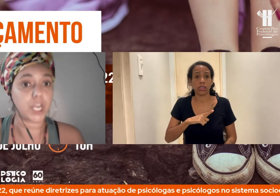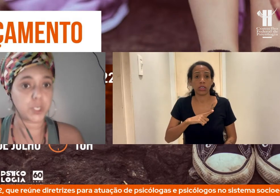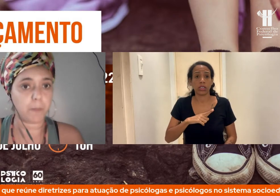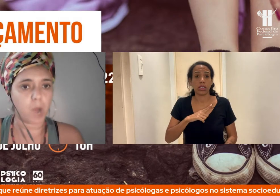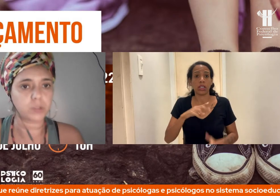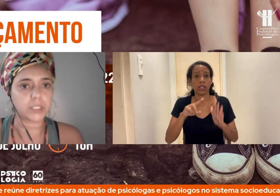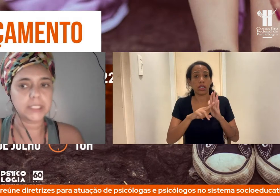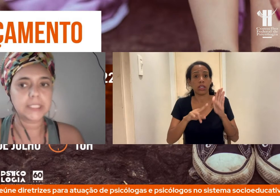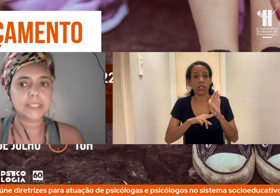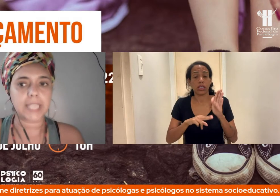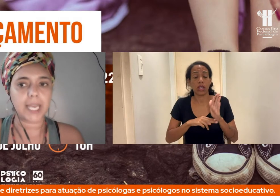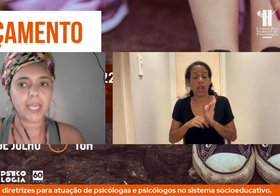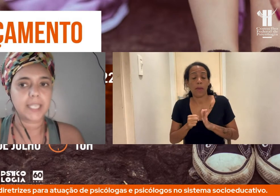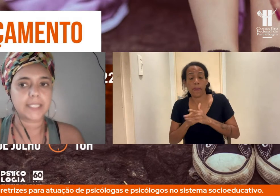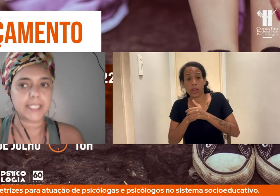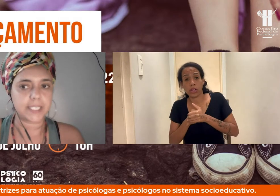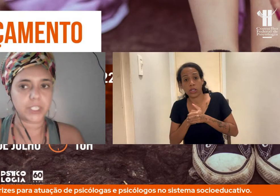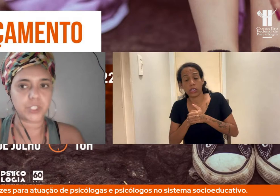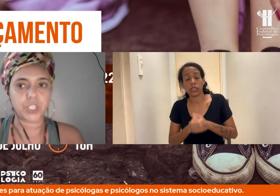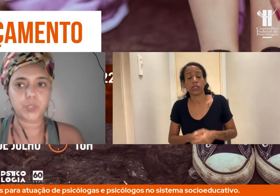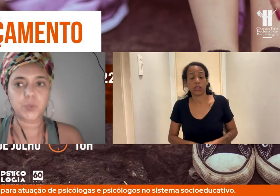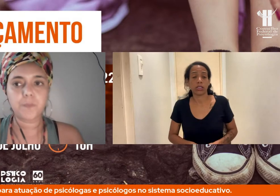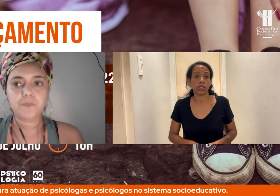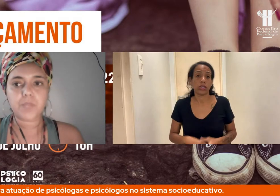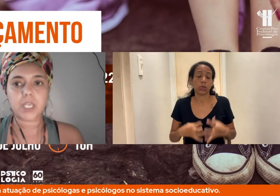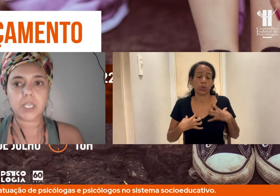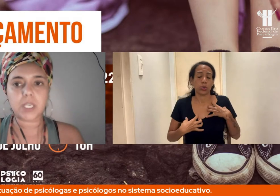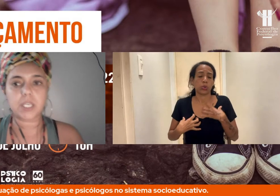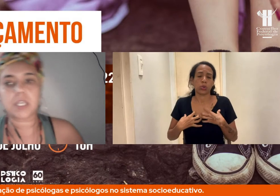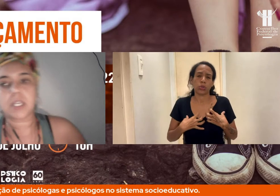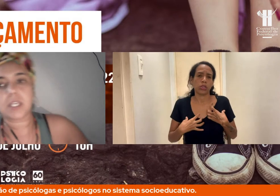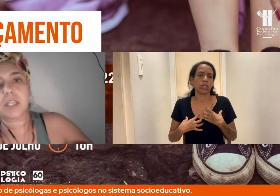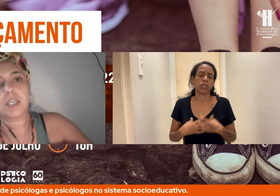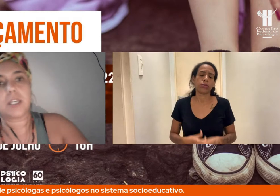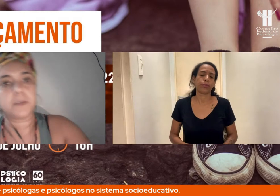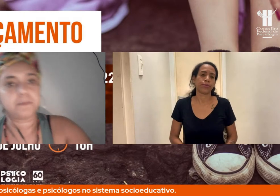que nos respalda, né, nesse sentido. E,